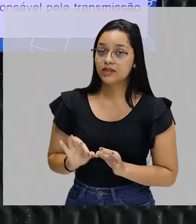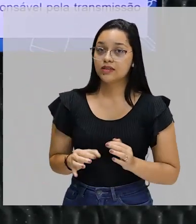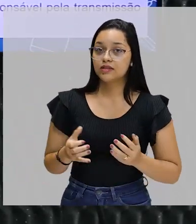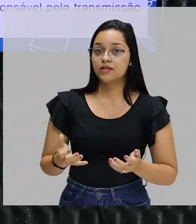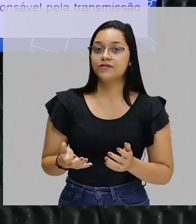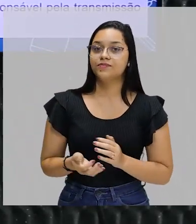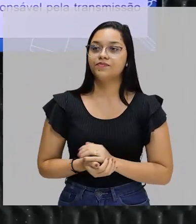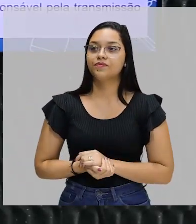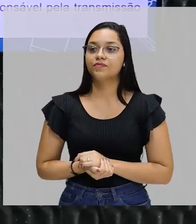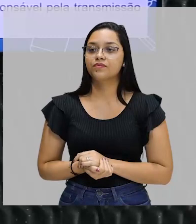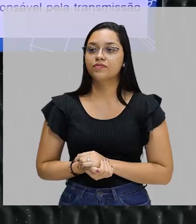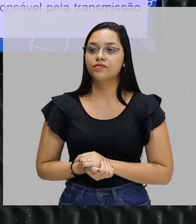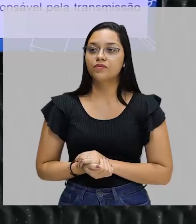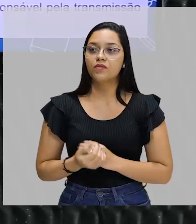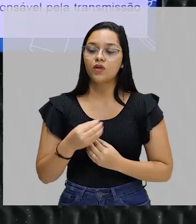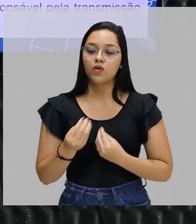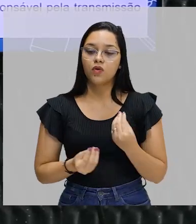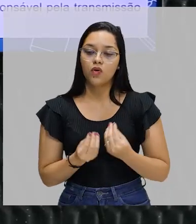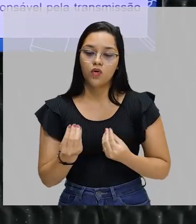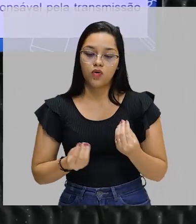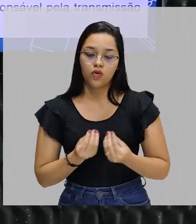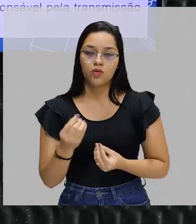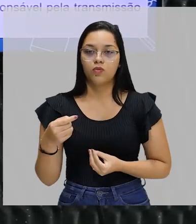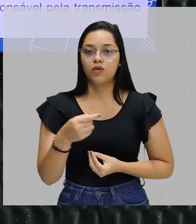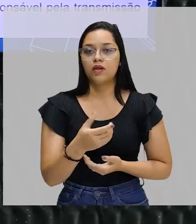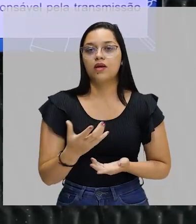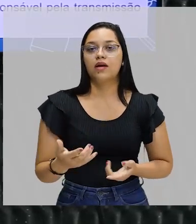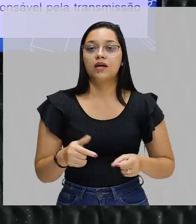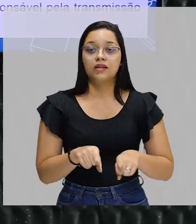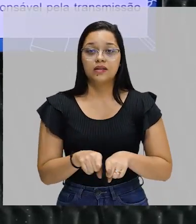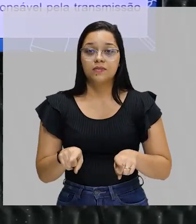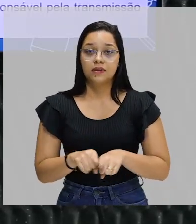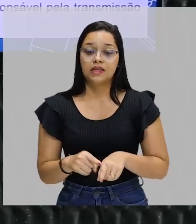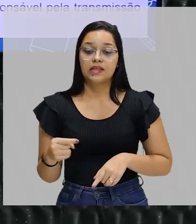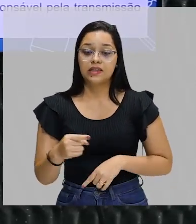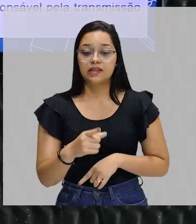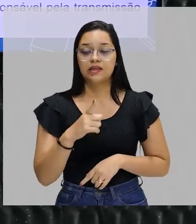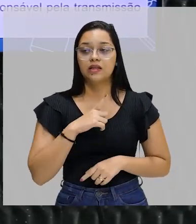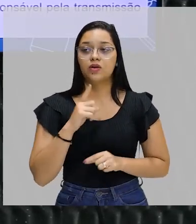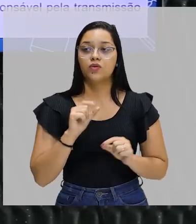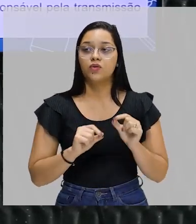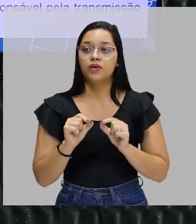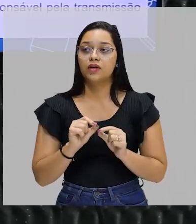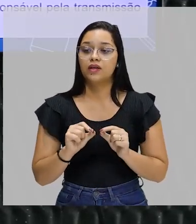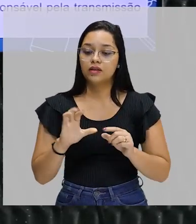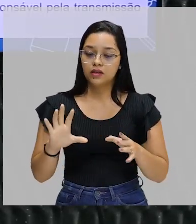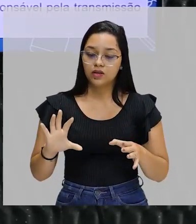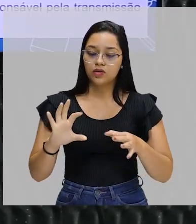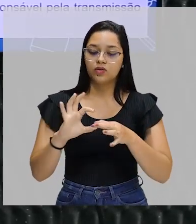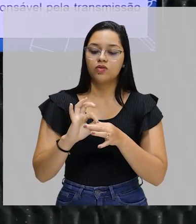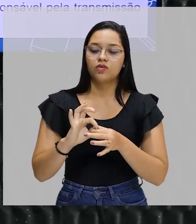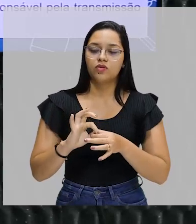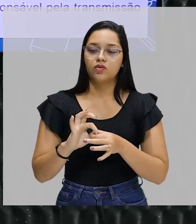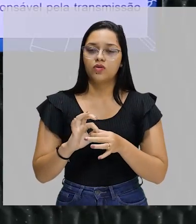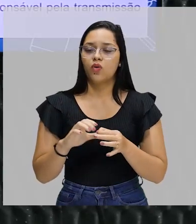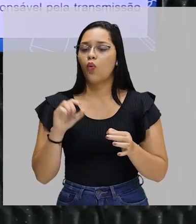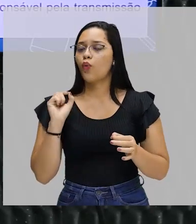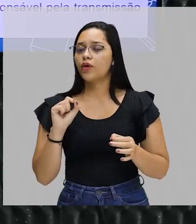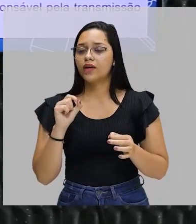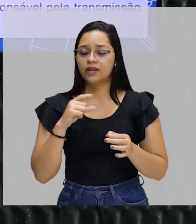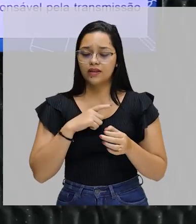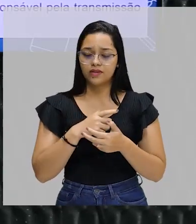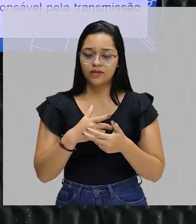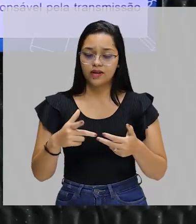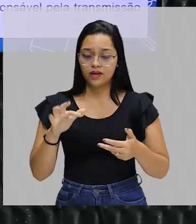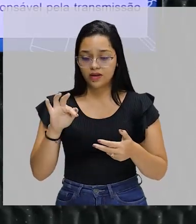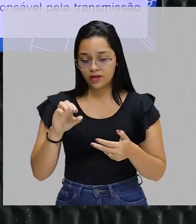atômico, tá certo? De que forma que ele está organizado e o que faz esse núcleo atômico ser muito coeso, levando em consideração as